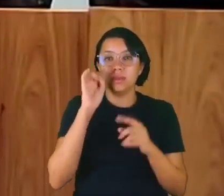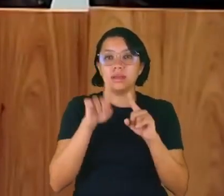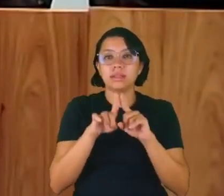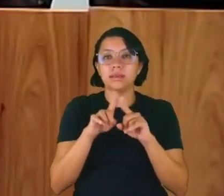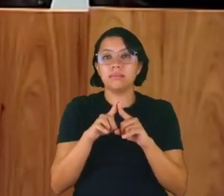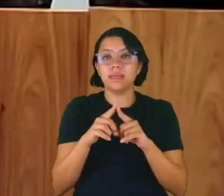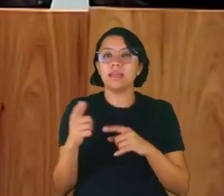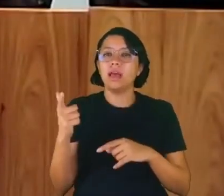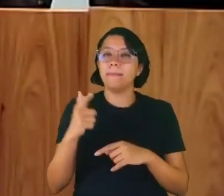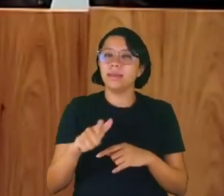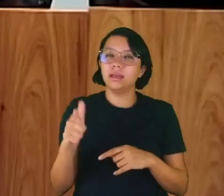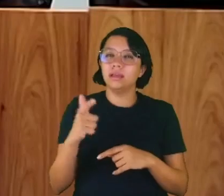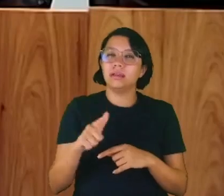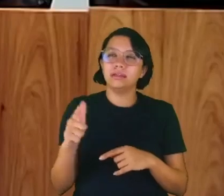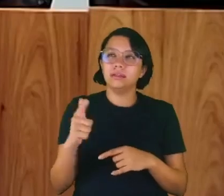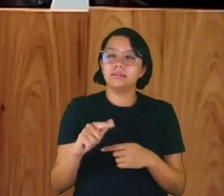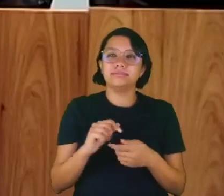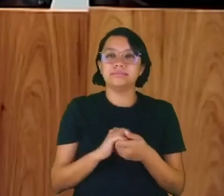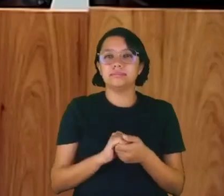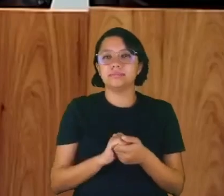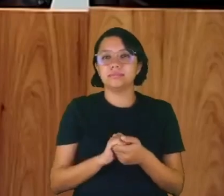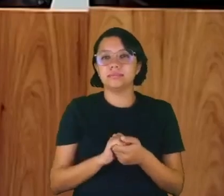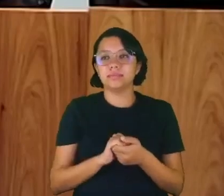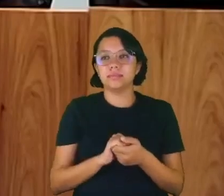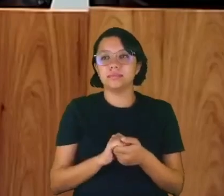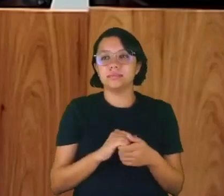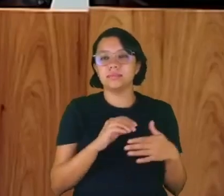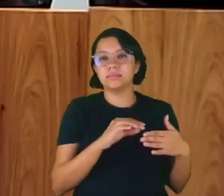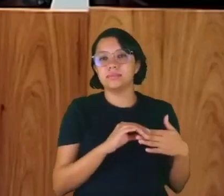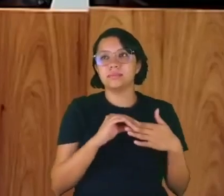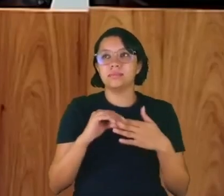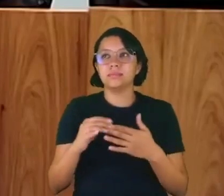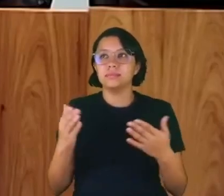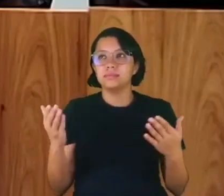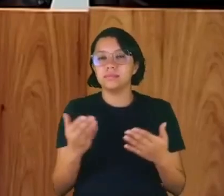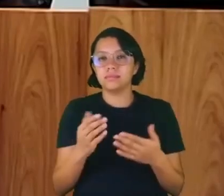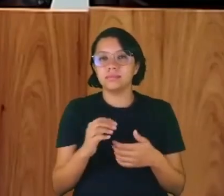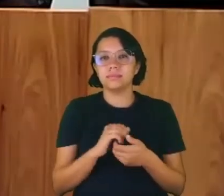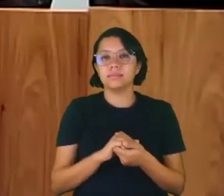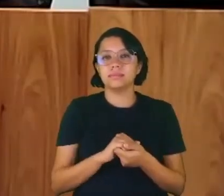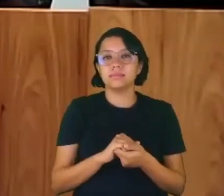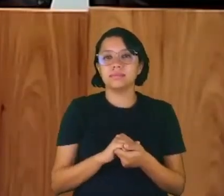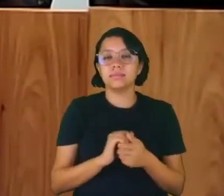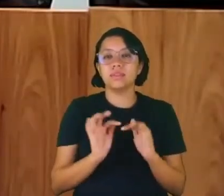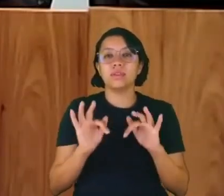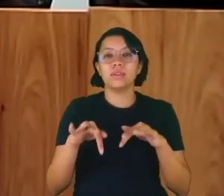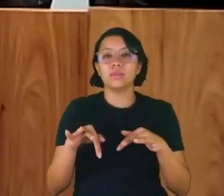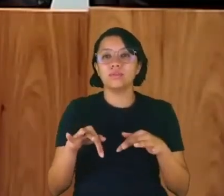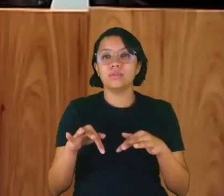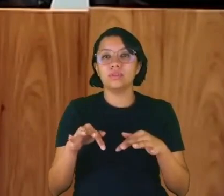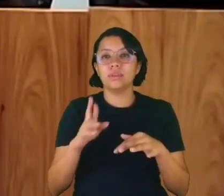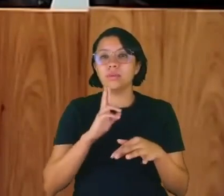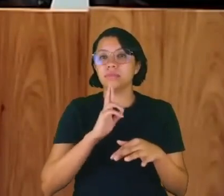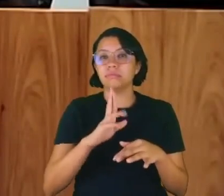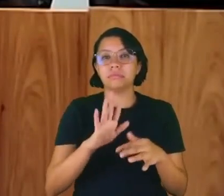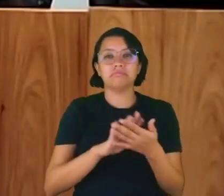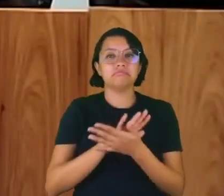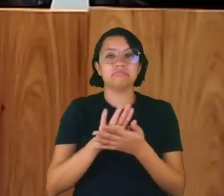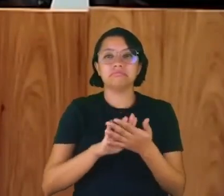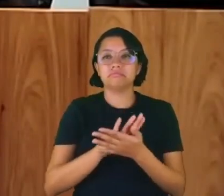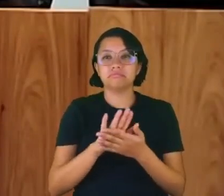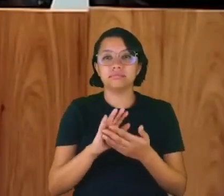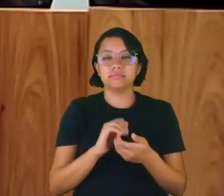demandas repetitivas que trazidas aqui e no final resultavam em nada.